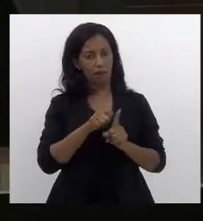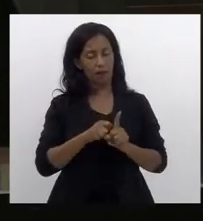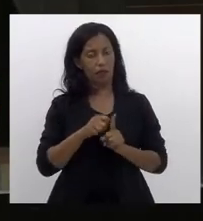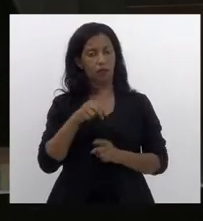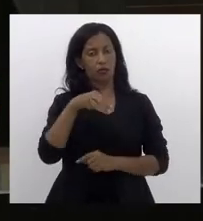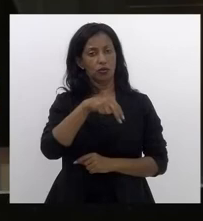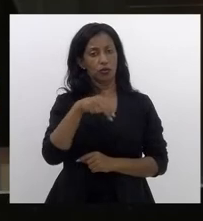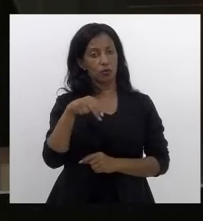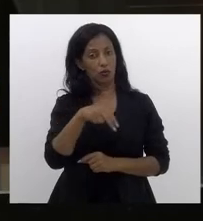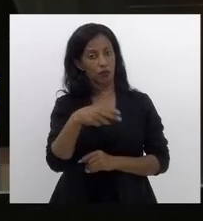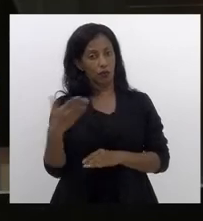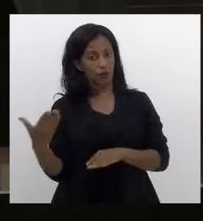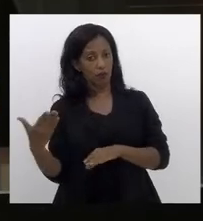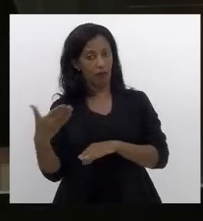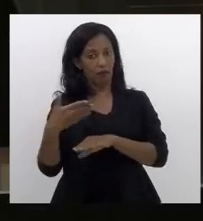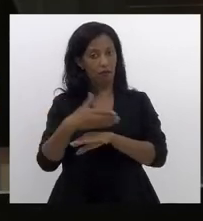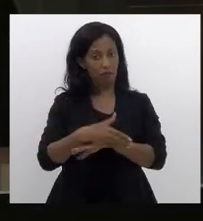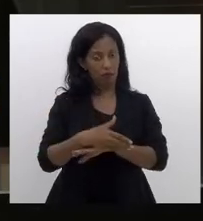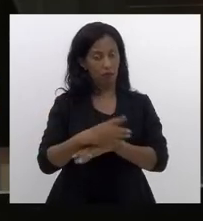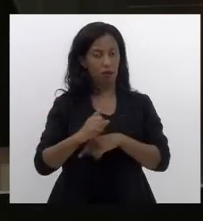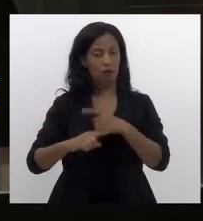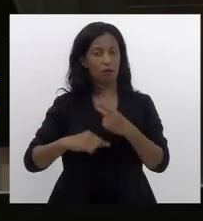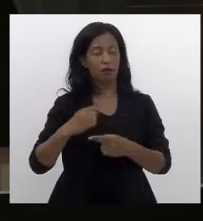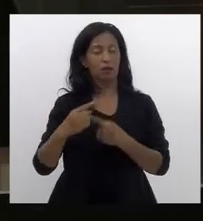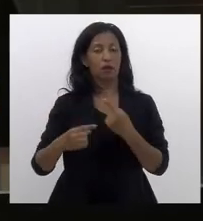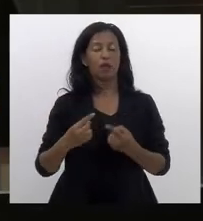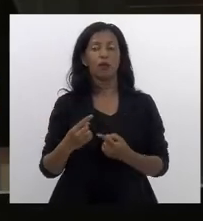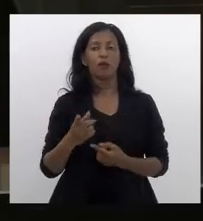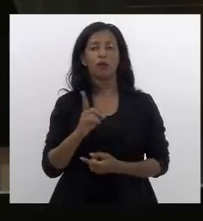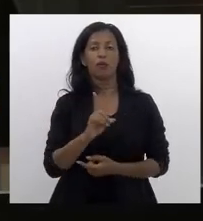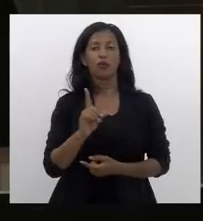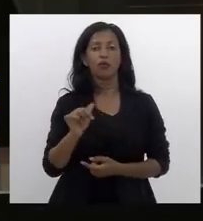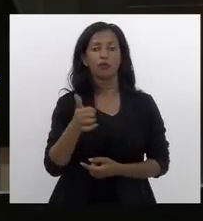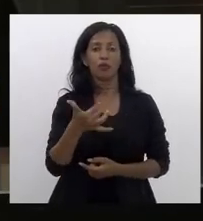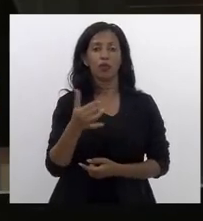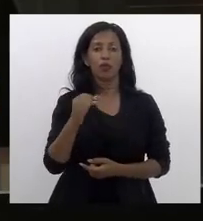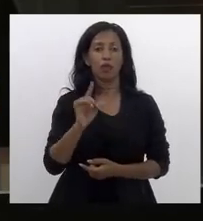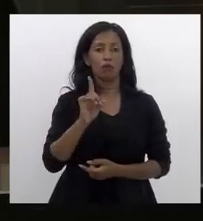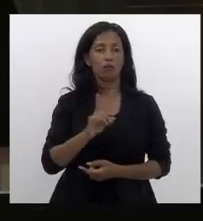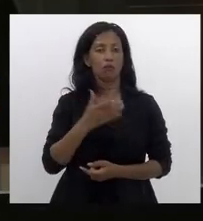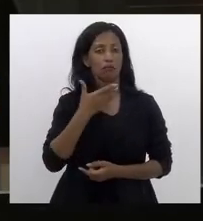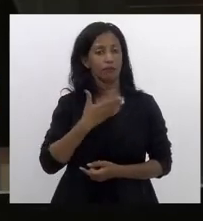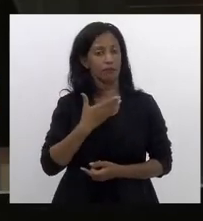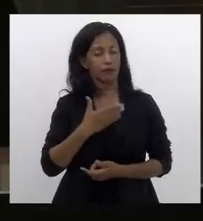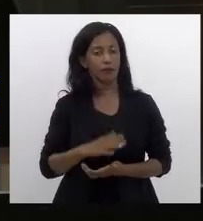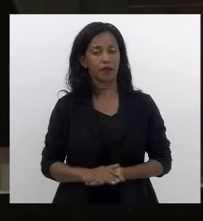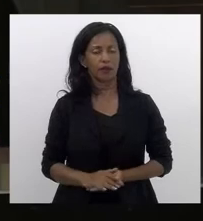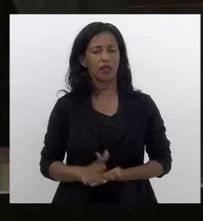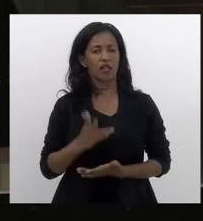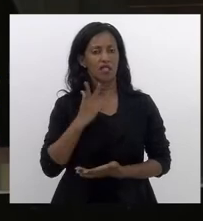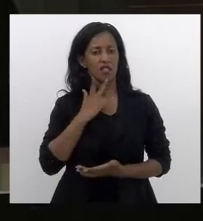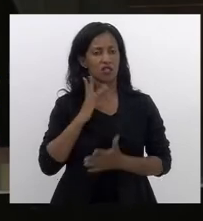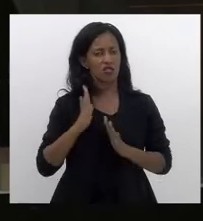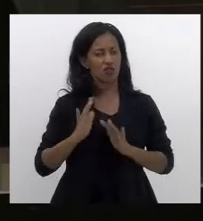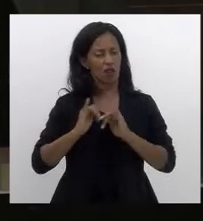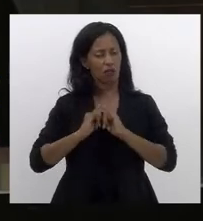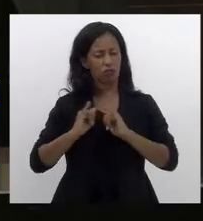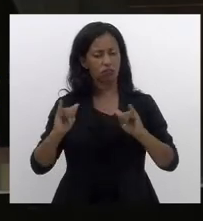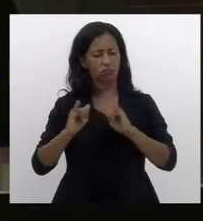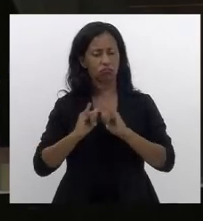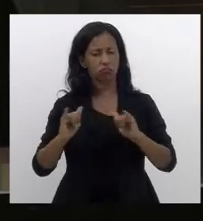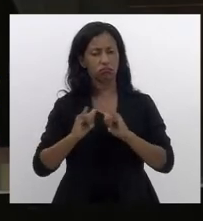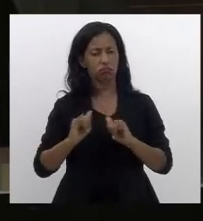novembro, que entrarão depois do dia 10 de dezembro, ele já anunciou o